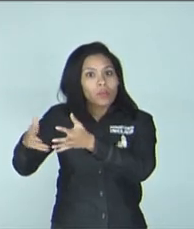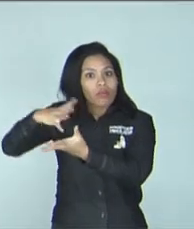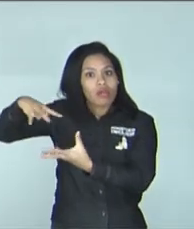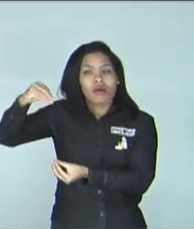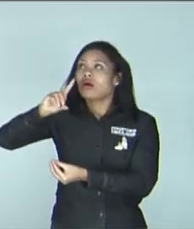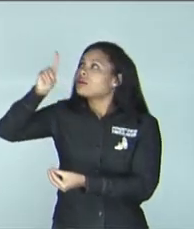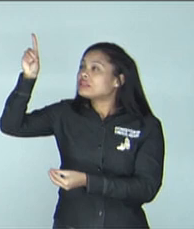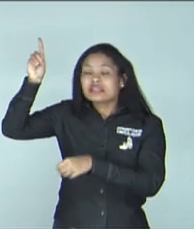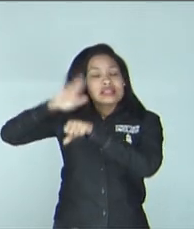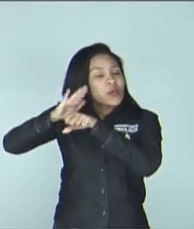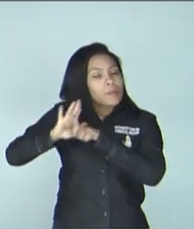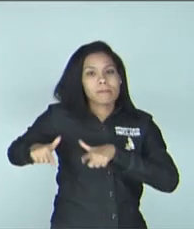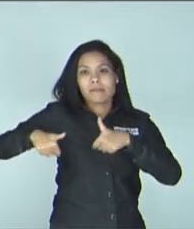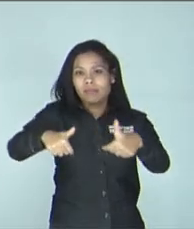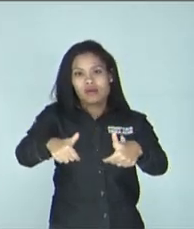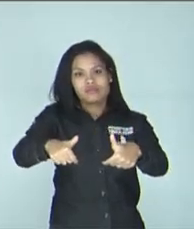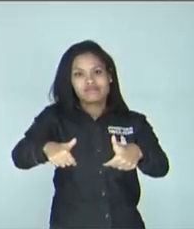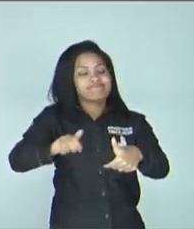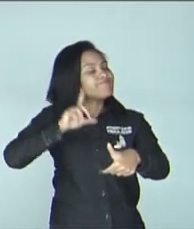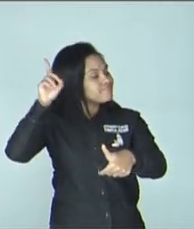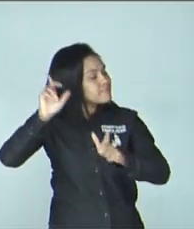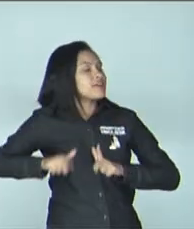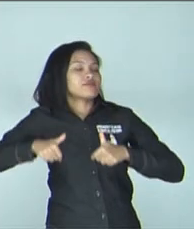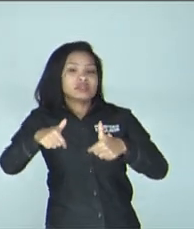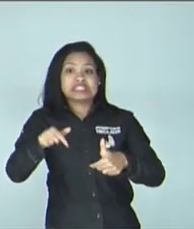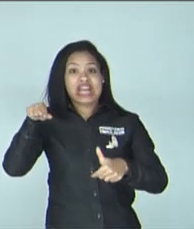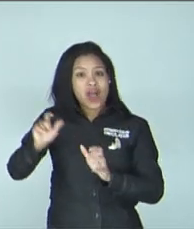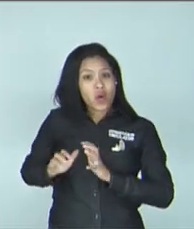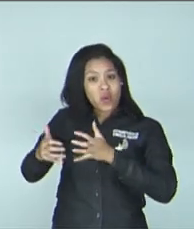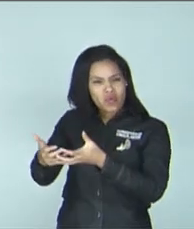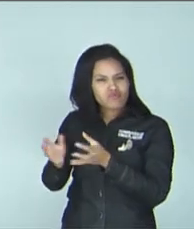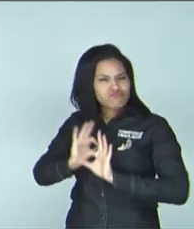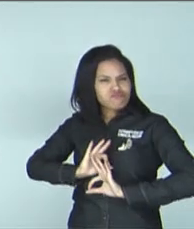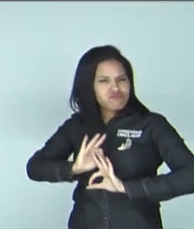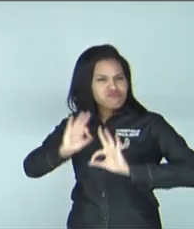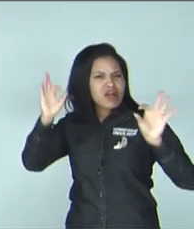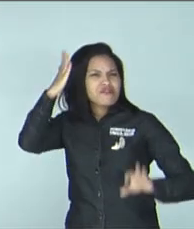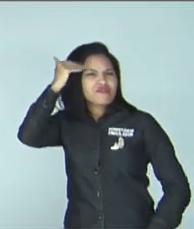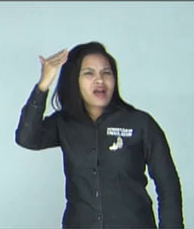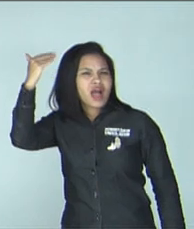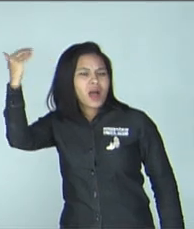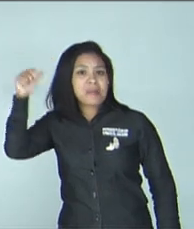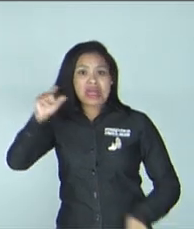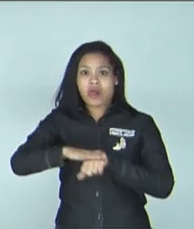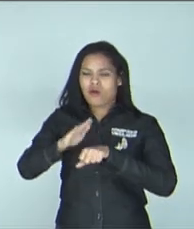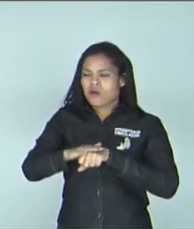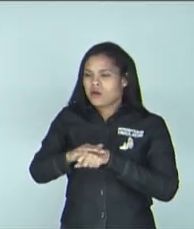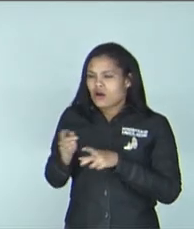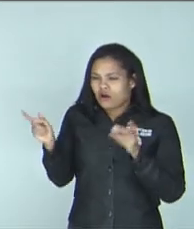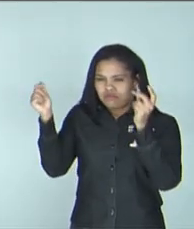os magos do egito os marcos mais experimentados do mundo gente que vive no ocultismo